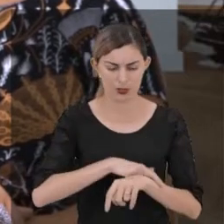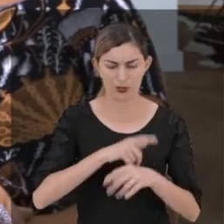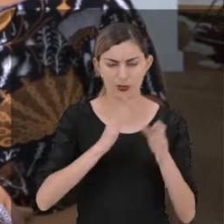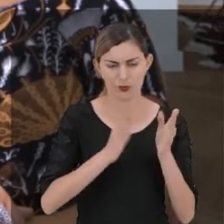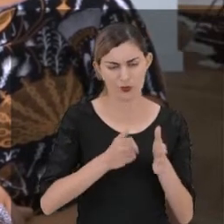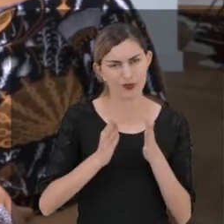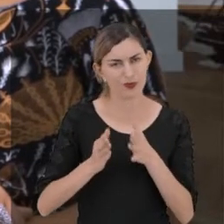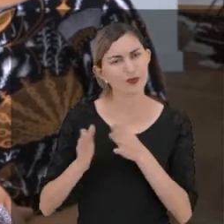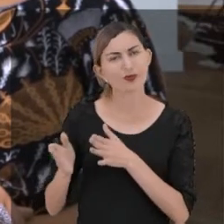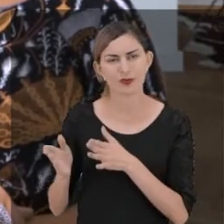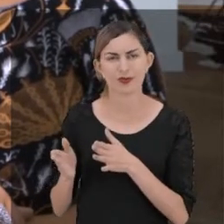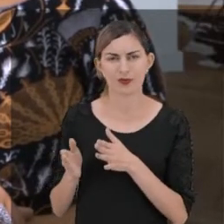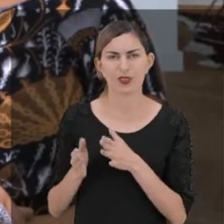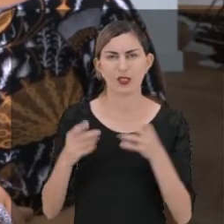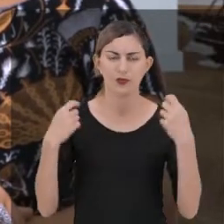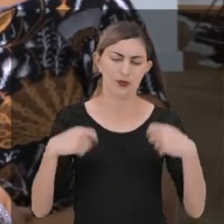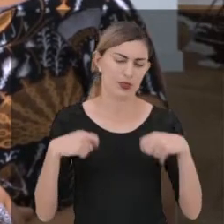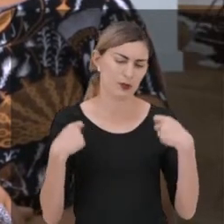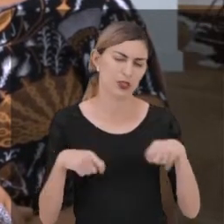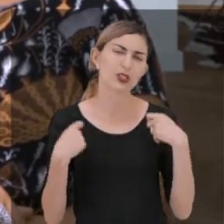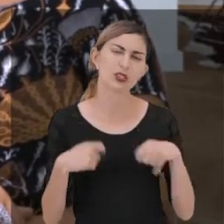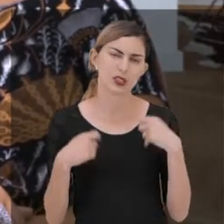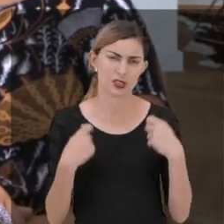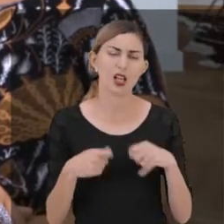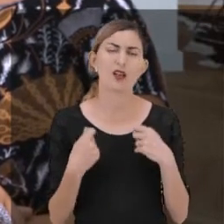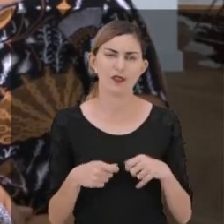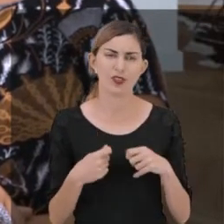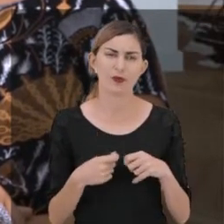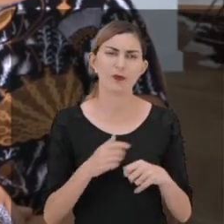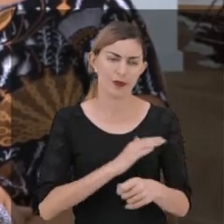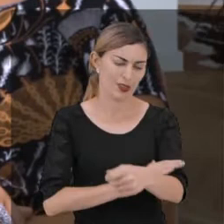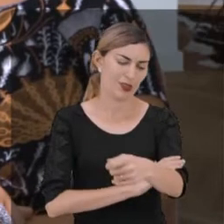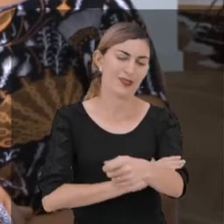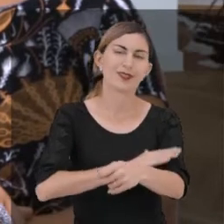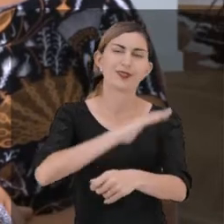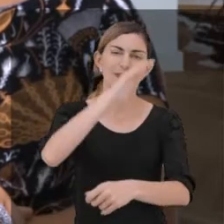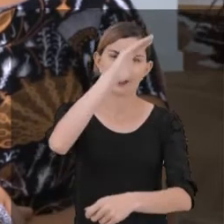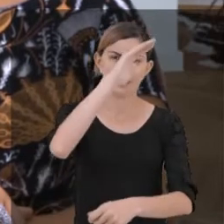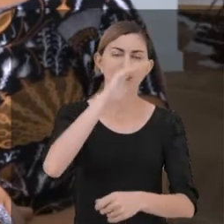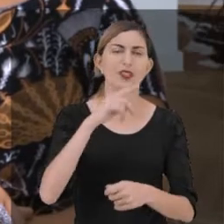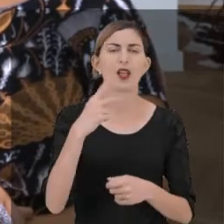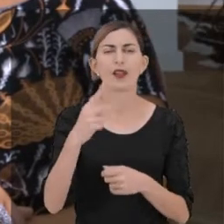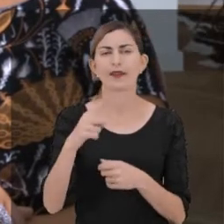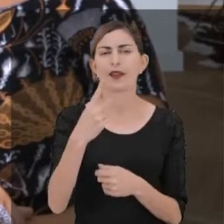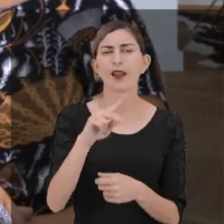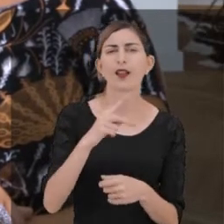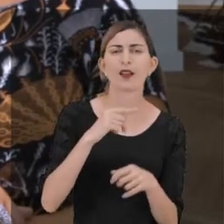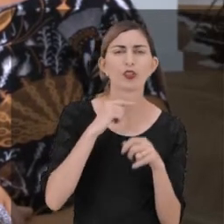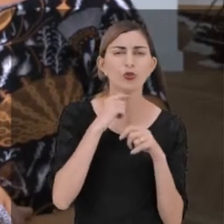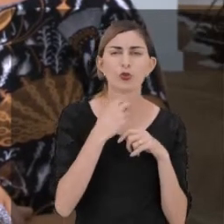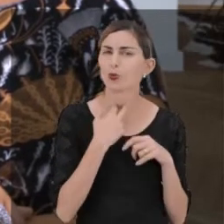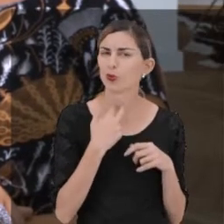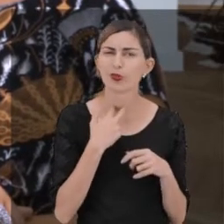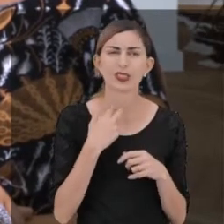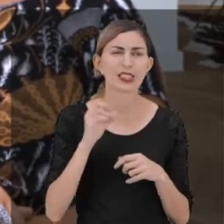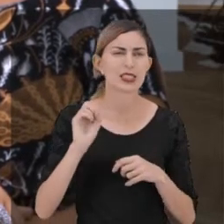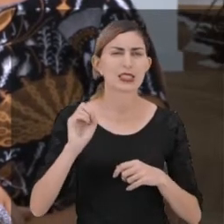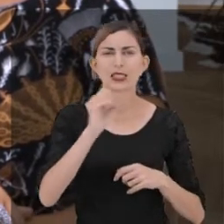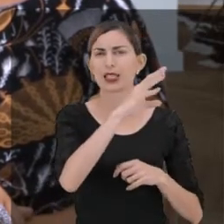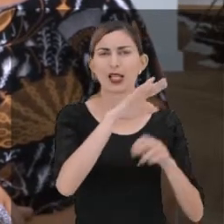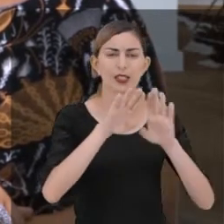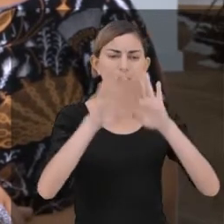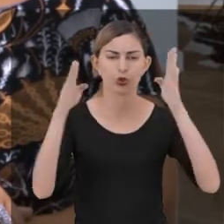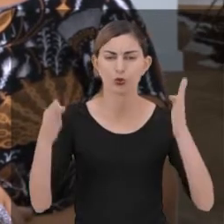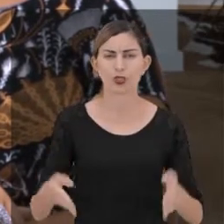controlado, ela precisava por conta da pressão alta e ela não podia sair do